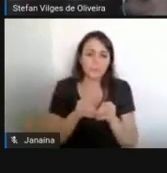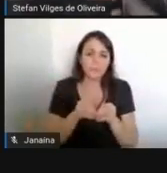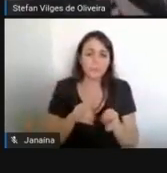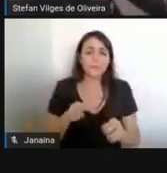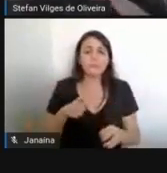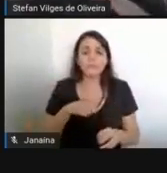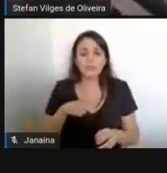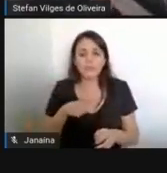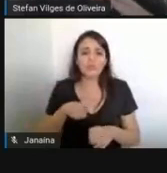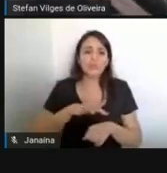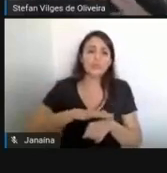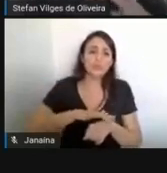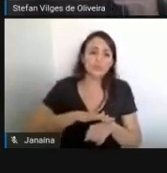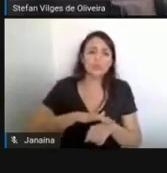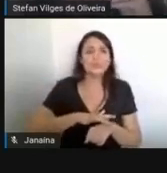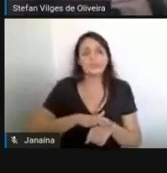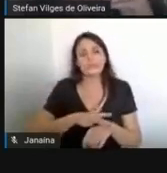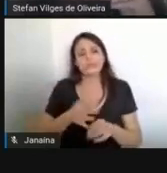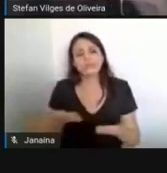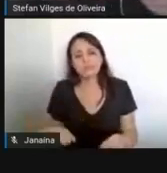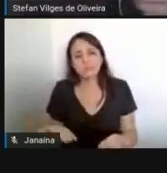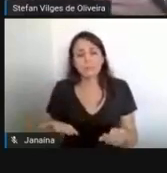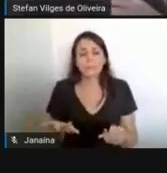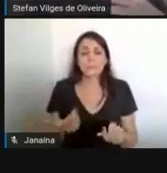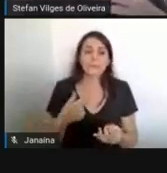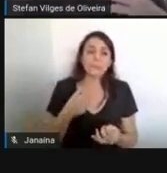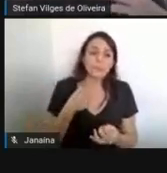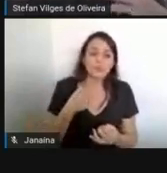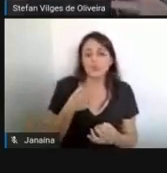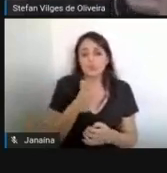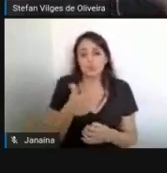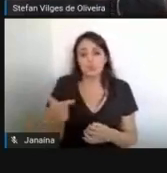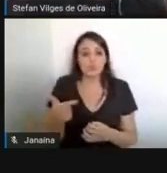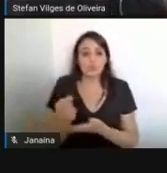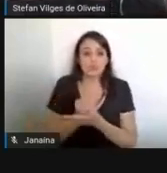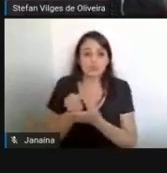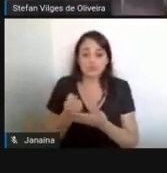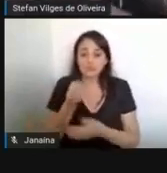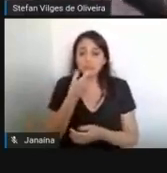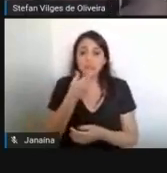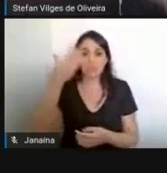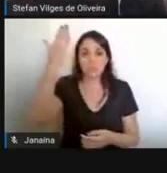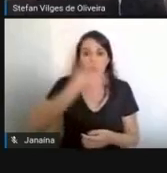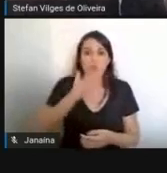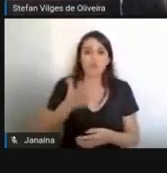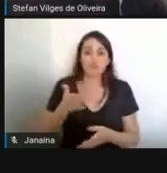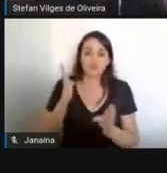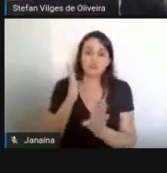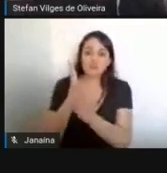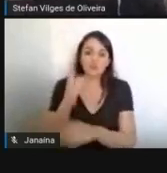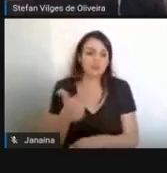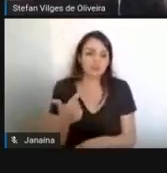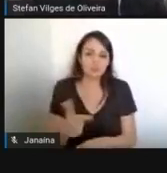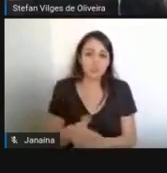temos uma doença, né, que as medidas... Nós não temos um medicamento com eficácia comprovada, não temos ainda